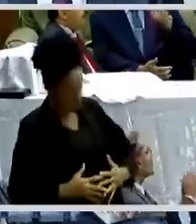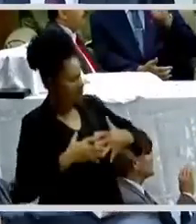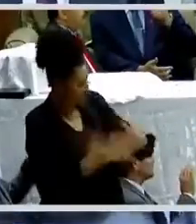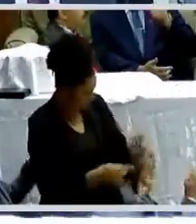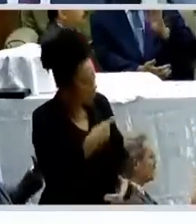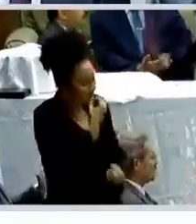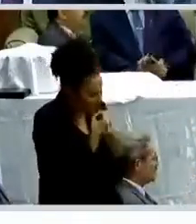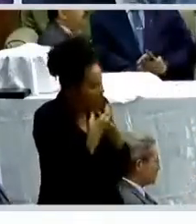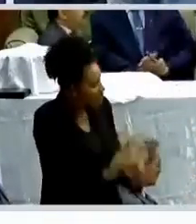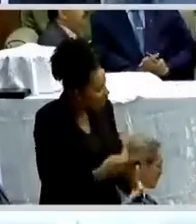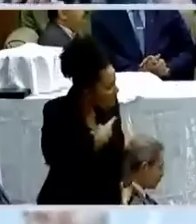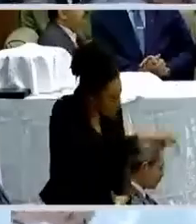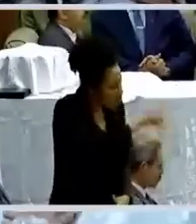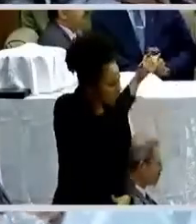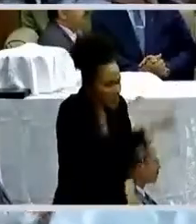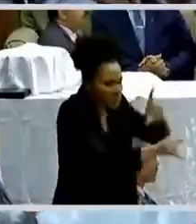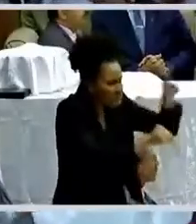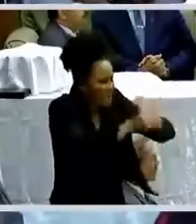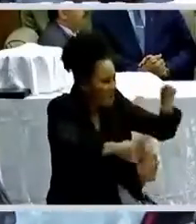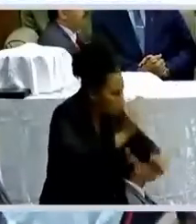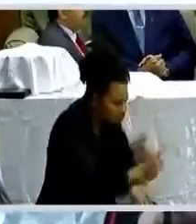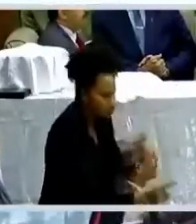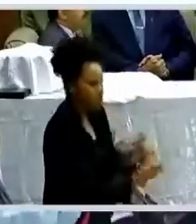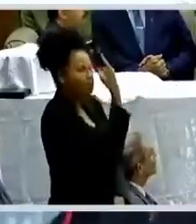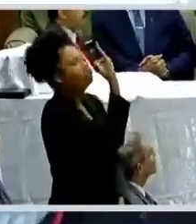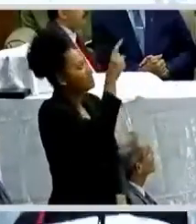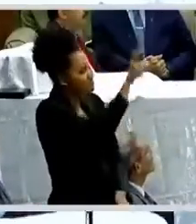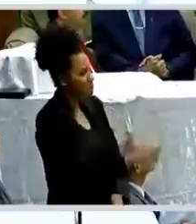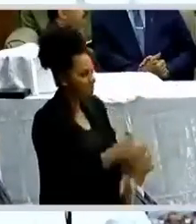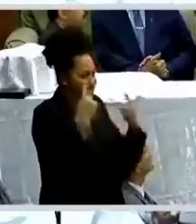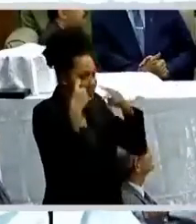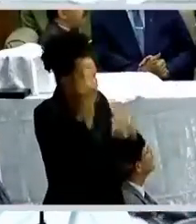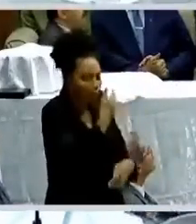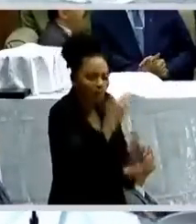e bendita és tu. Entramos, mulher, nem precisou ver.